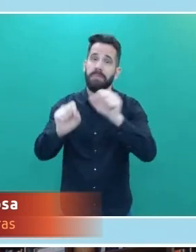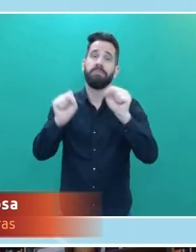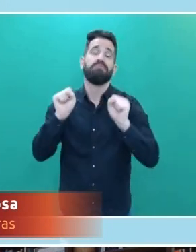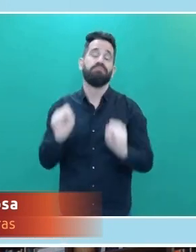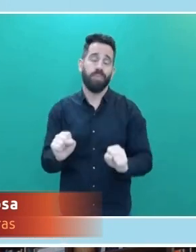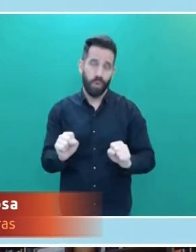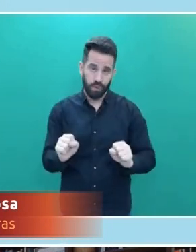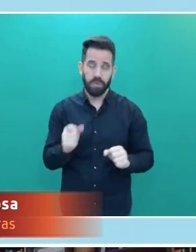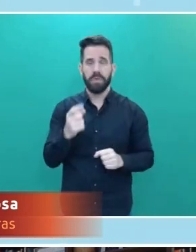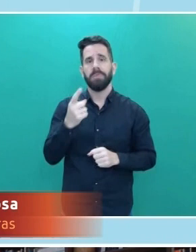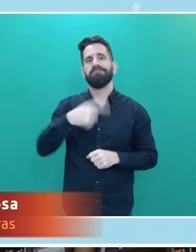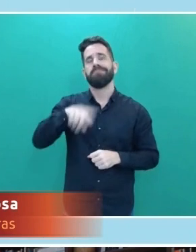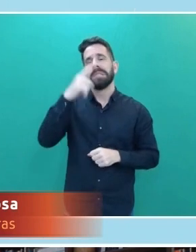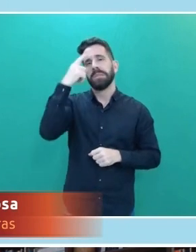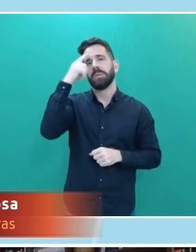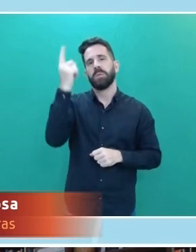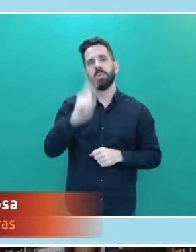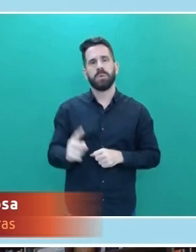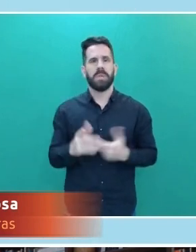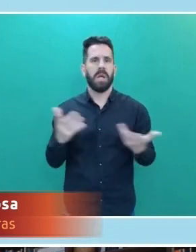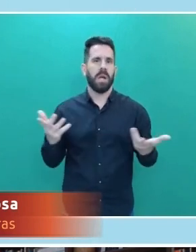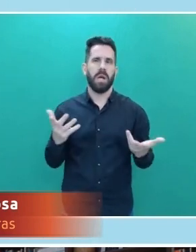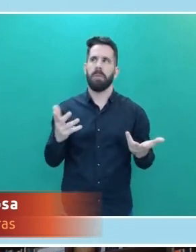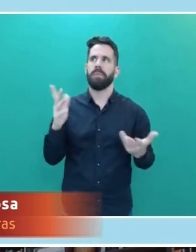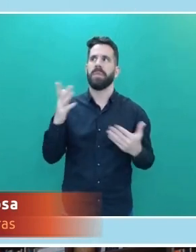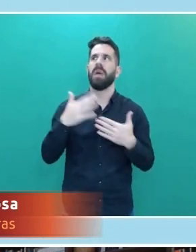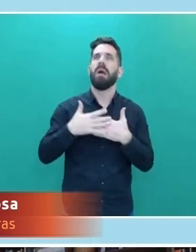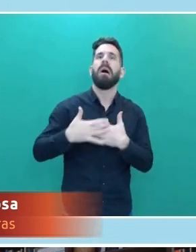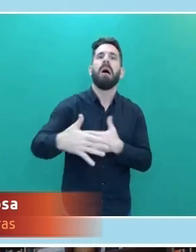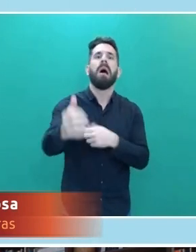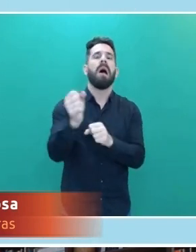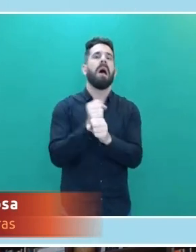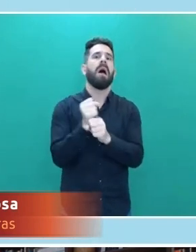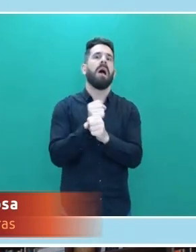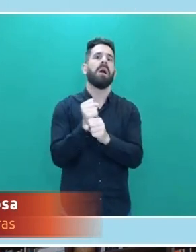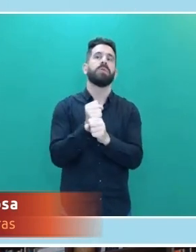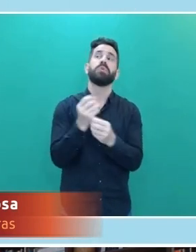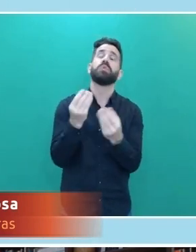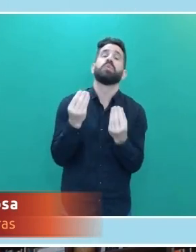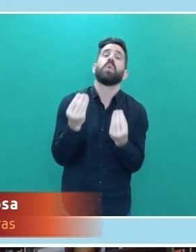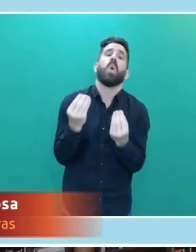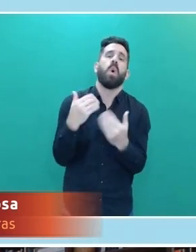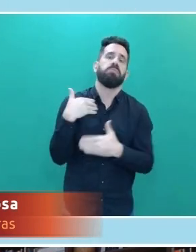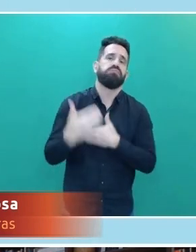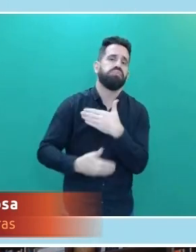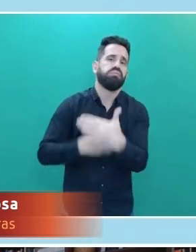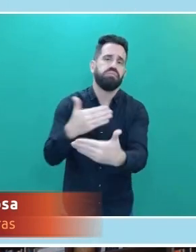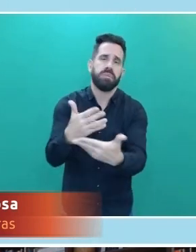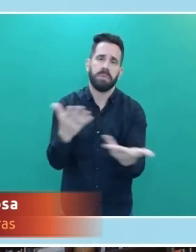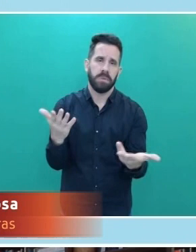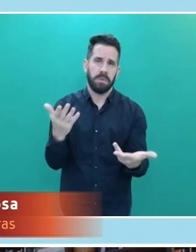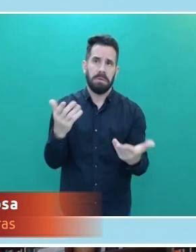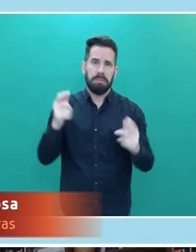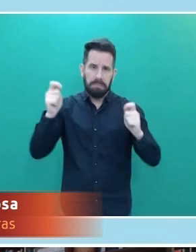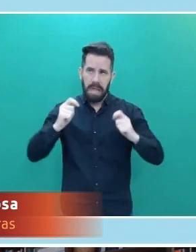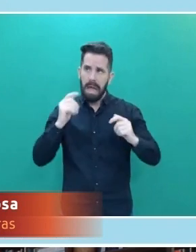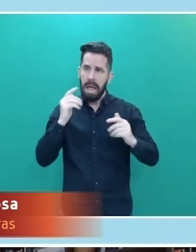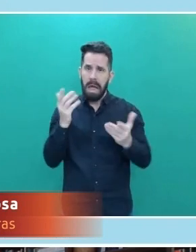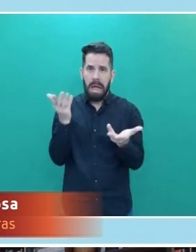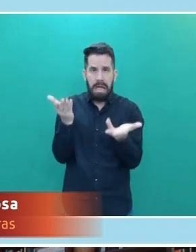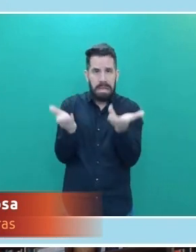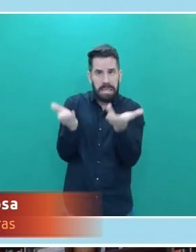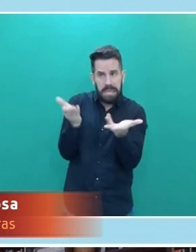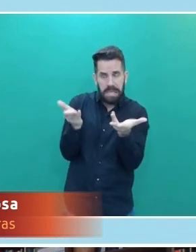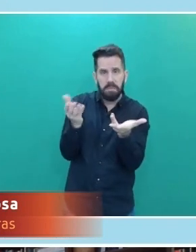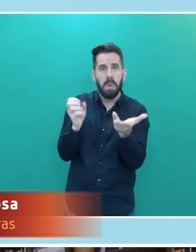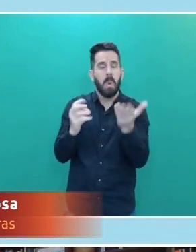sabe como que daqui X anos, né? Como que esses equilíbrios, né, entre as moedas eles vão